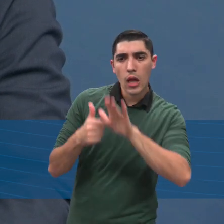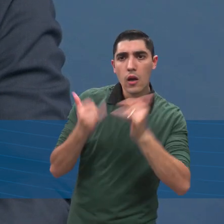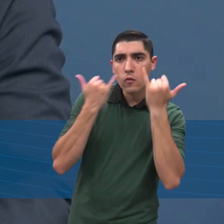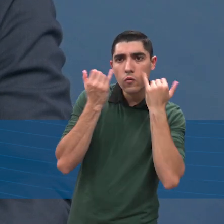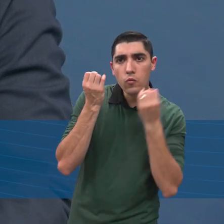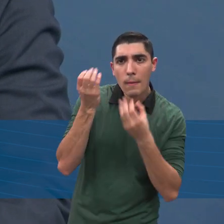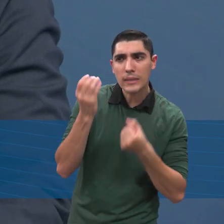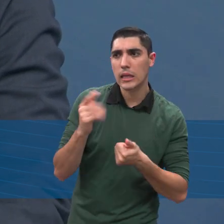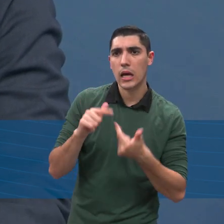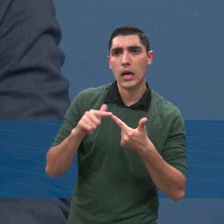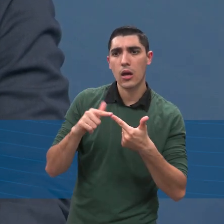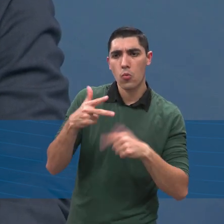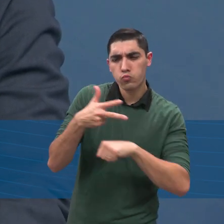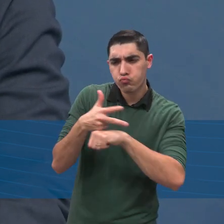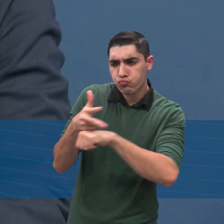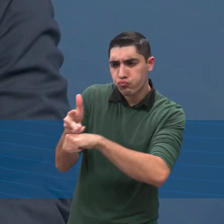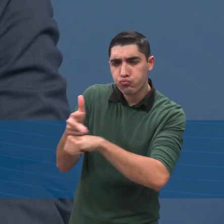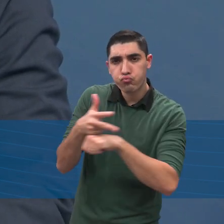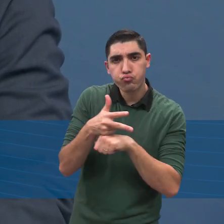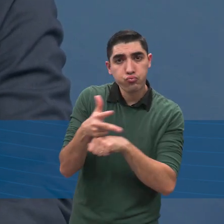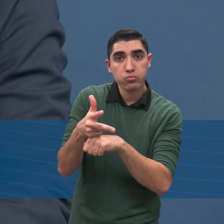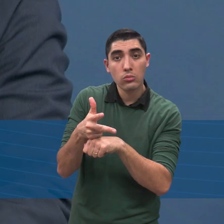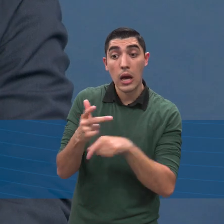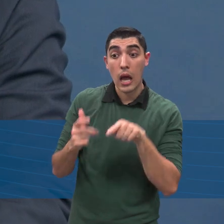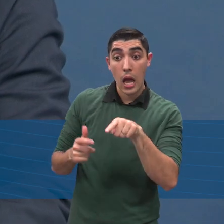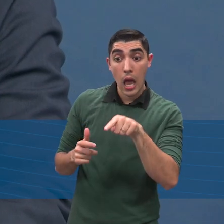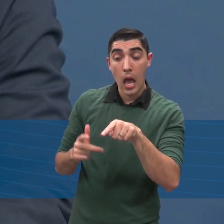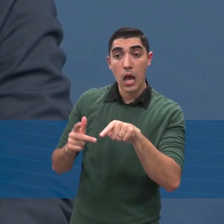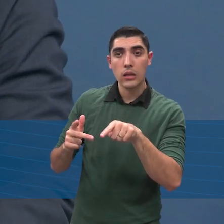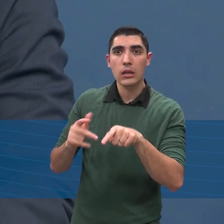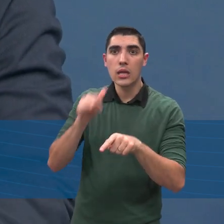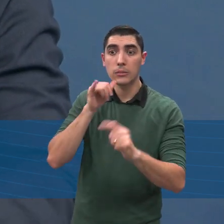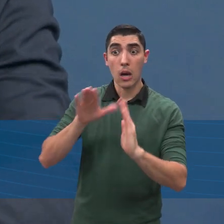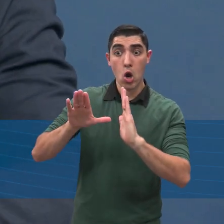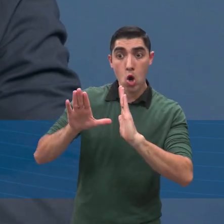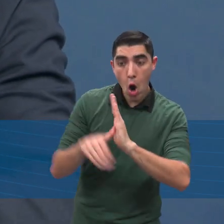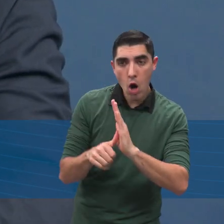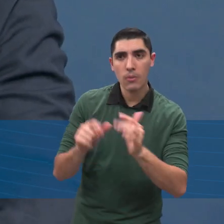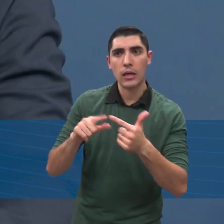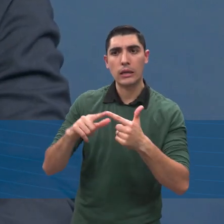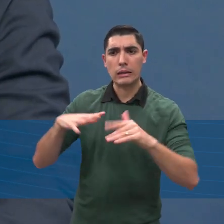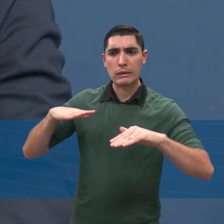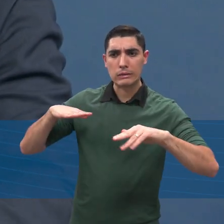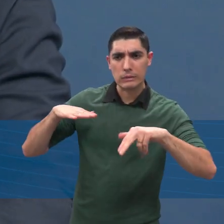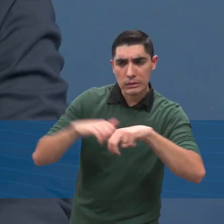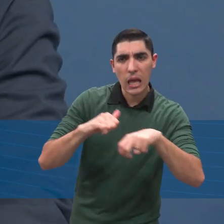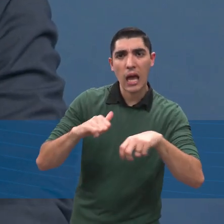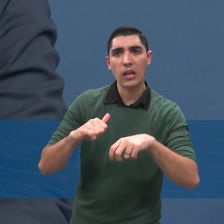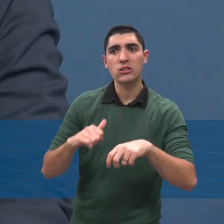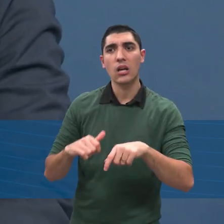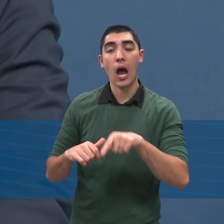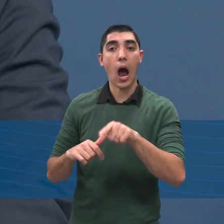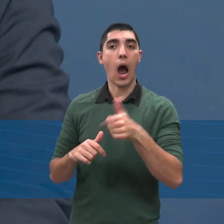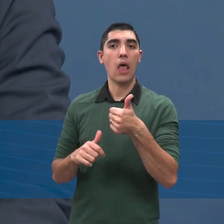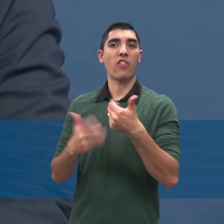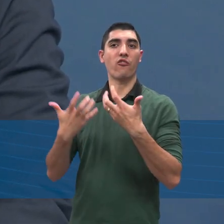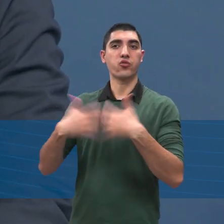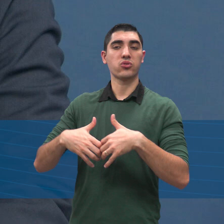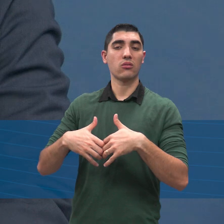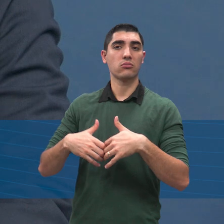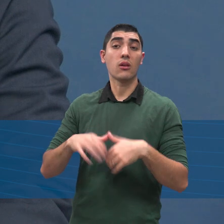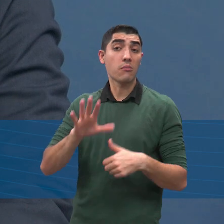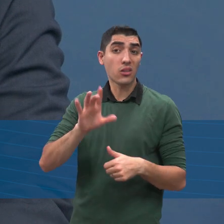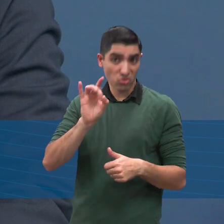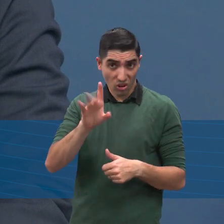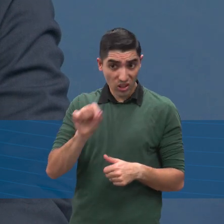câmeras. Né? Então, assim, parece que ela só funciona quando acontece um roubo, um acidente, uma perseguição, que as câmeras vão funcionar. Mas elas têm